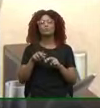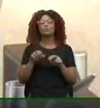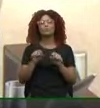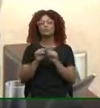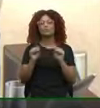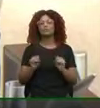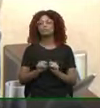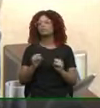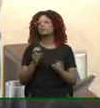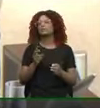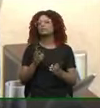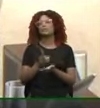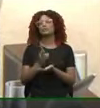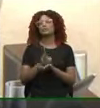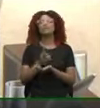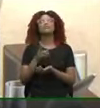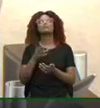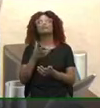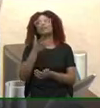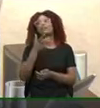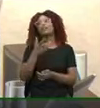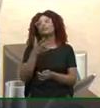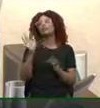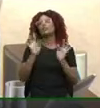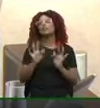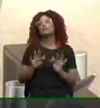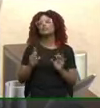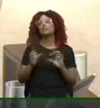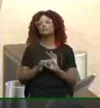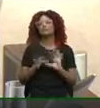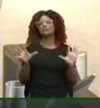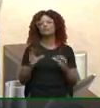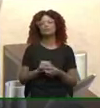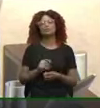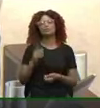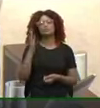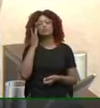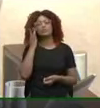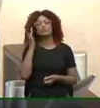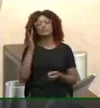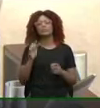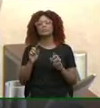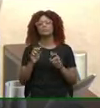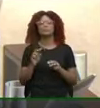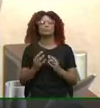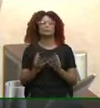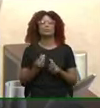da democracia, e nem achar que tem aqui, porque eu sei que muitos de vocês têm pressão para ficar, pressão de